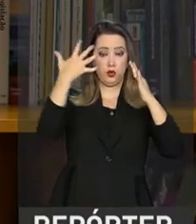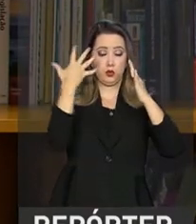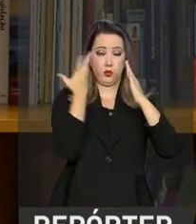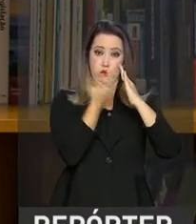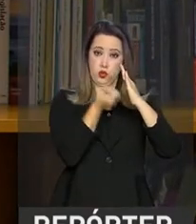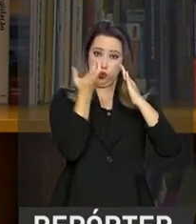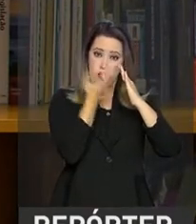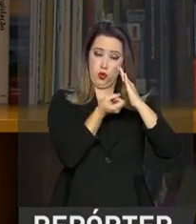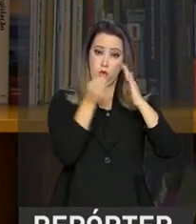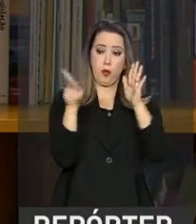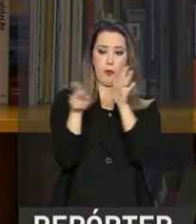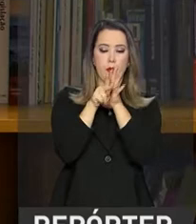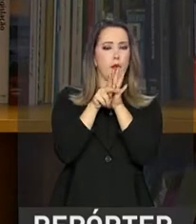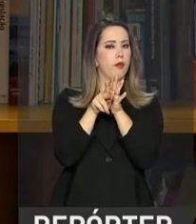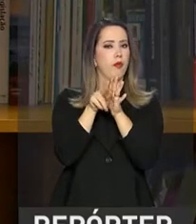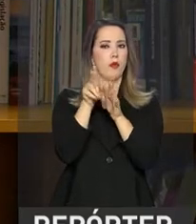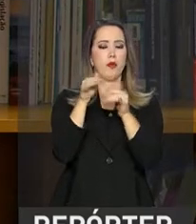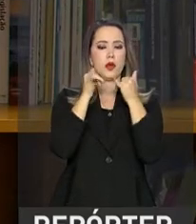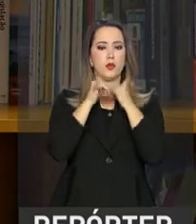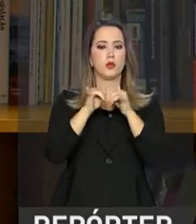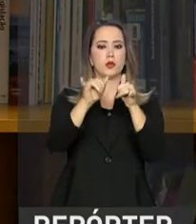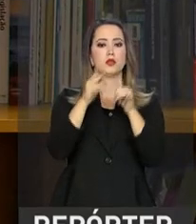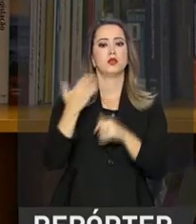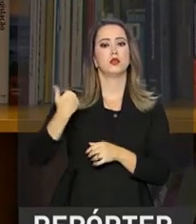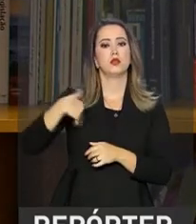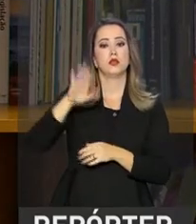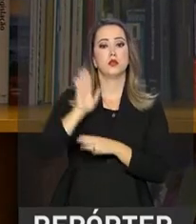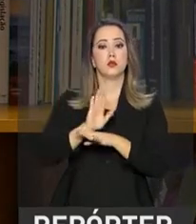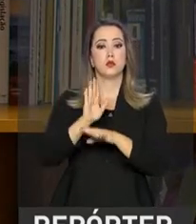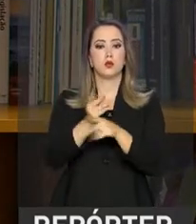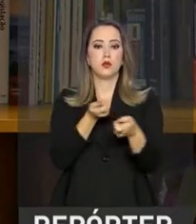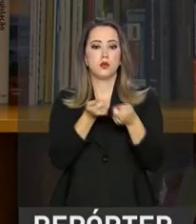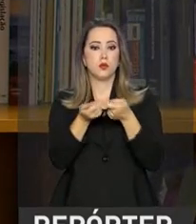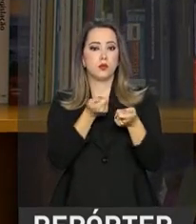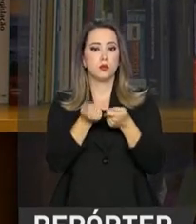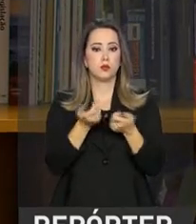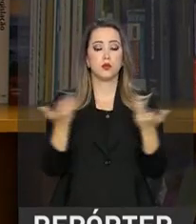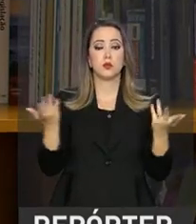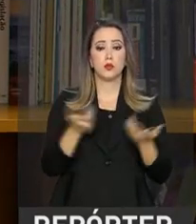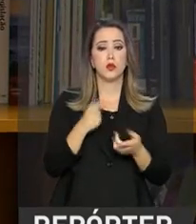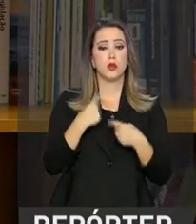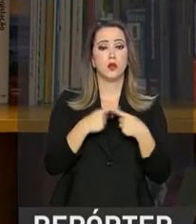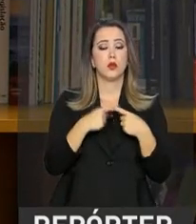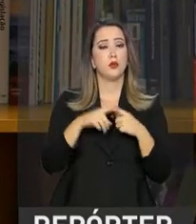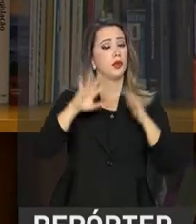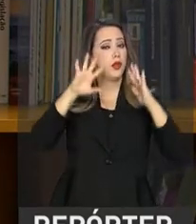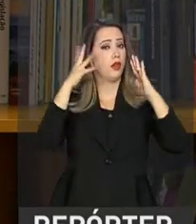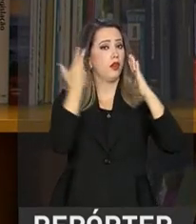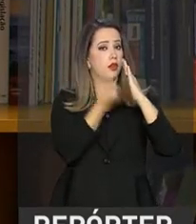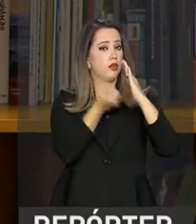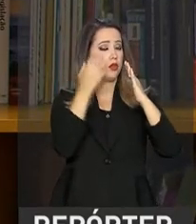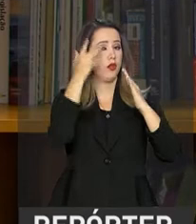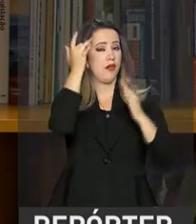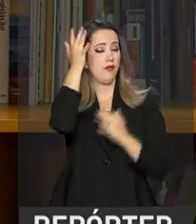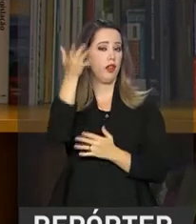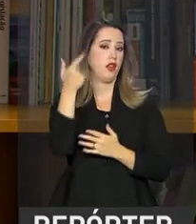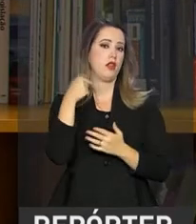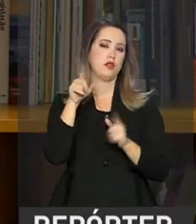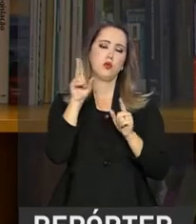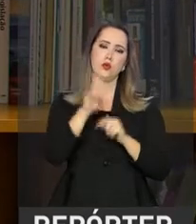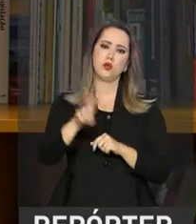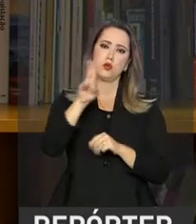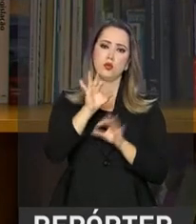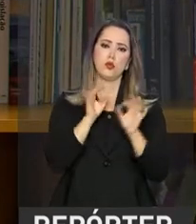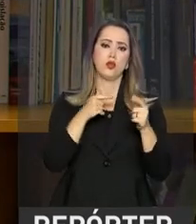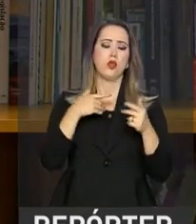produzir sua própria energia é a que mais a justa esse modelo é porque eu sou lá é muito fácil de instalar